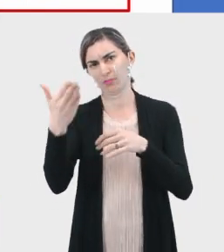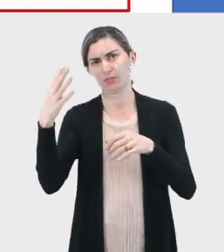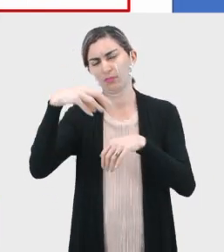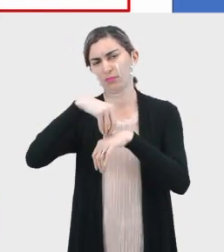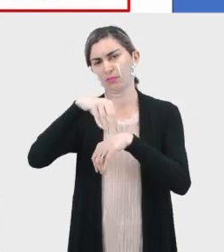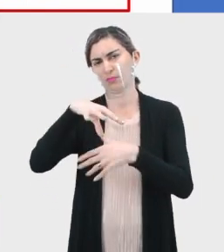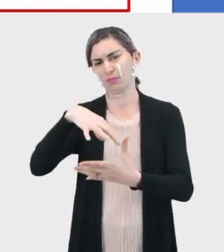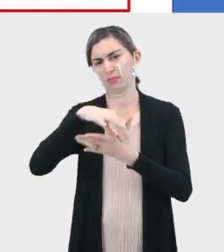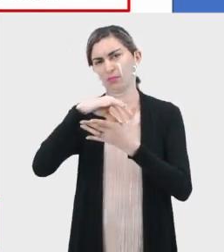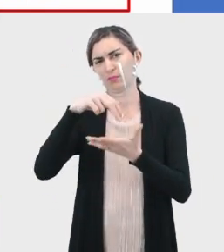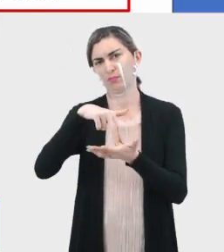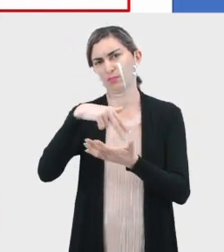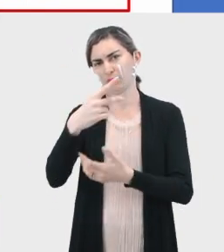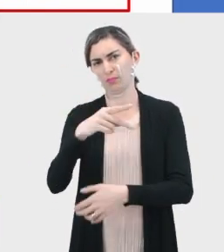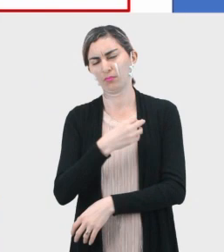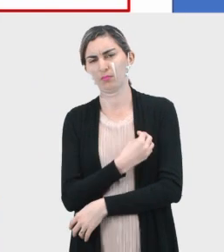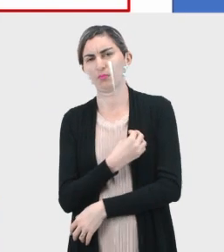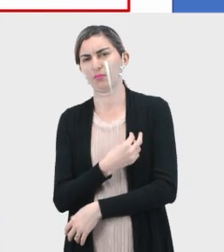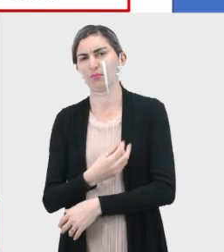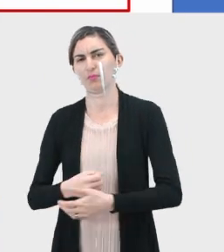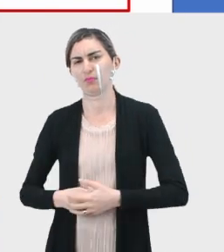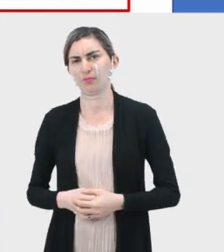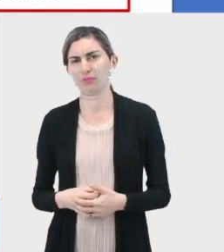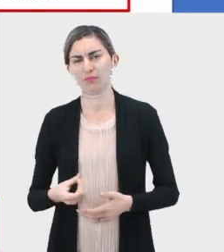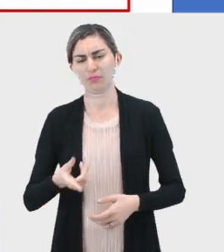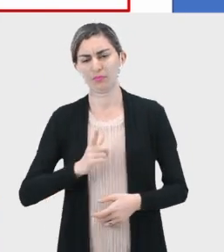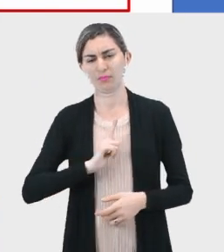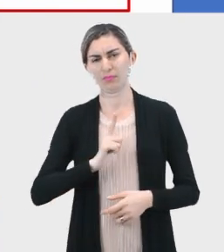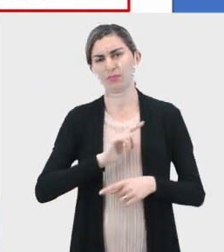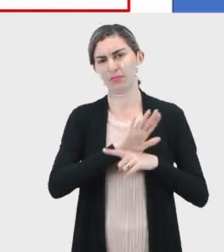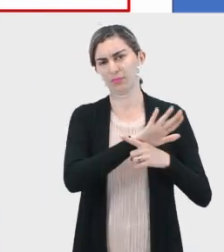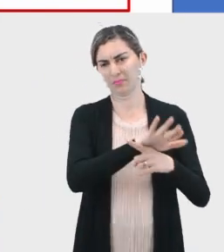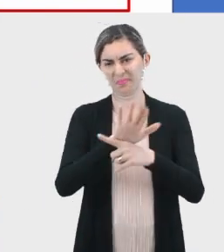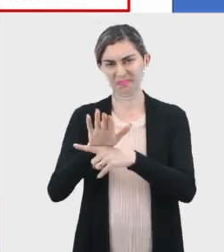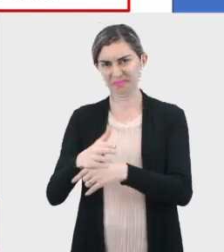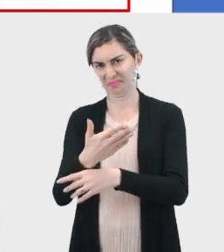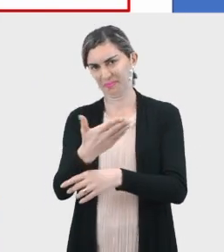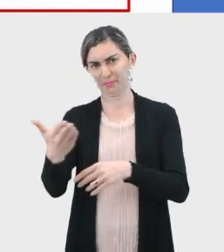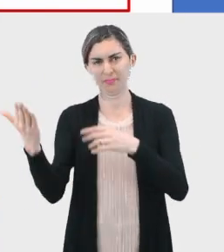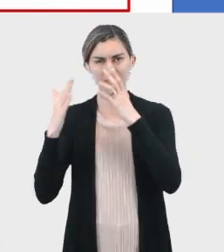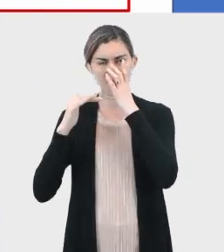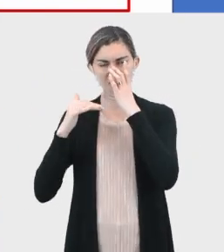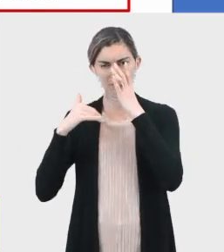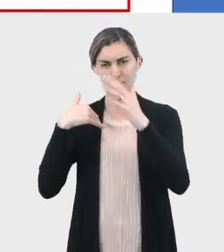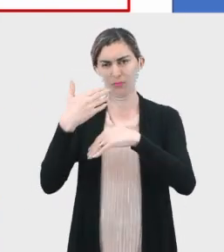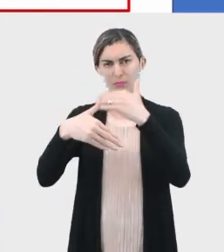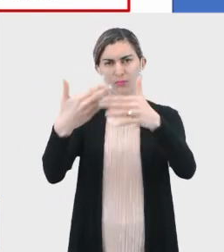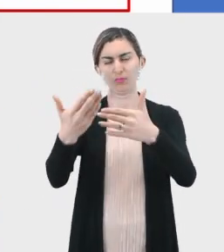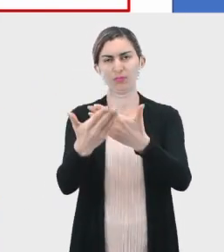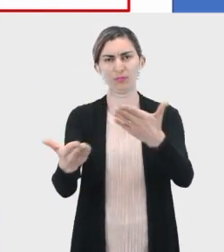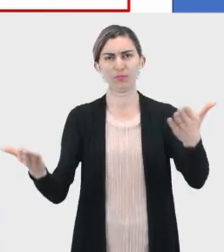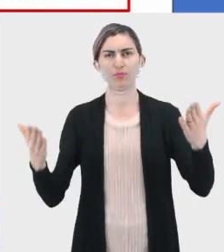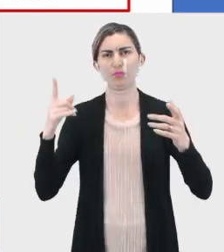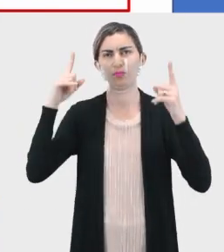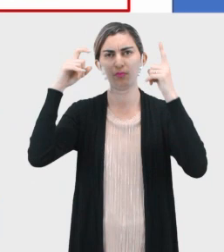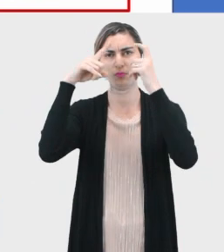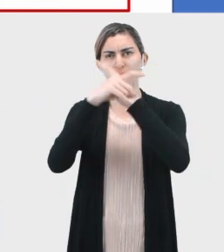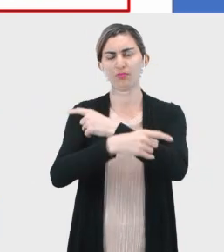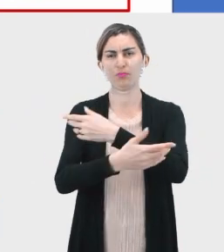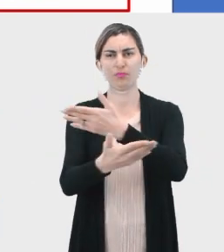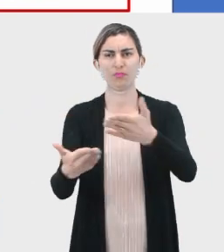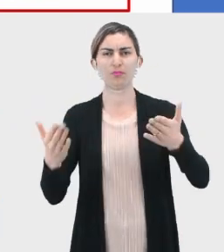que está aí presente na sua vida? Que tem ajudado você a se desenvolver, ajudado em